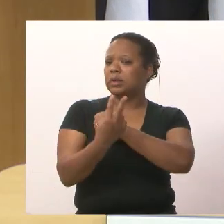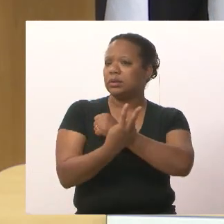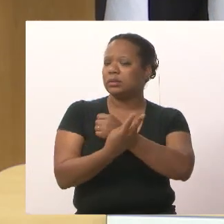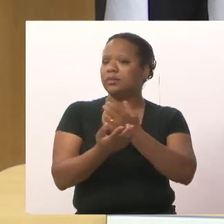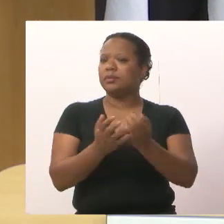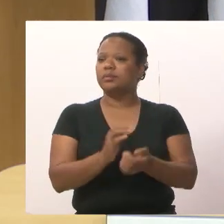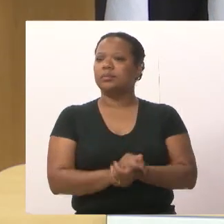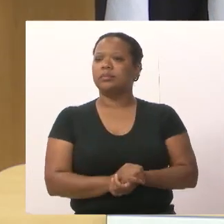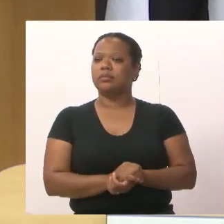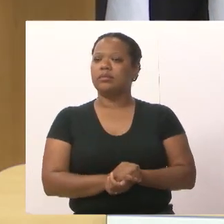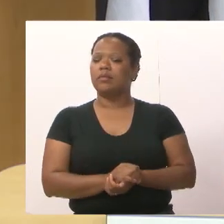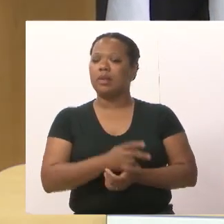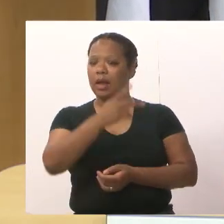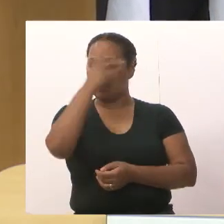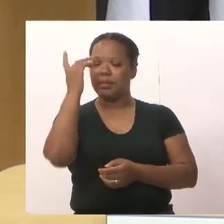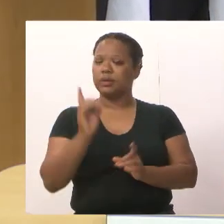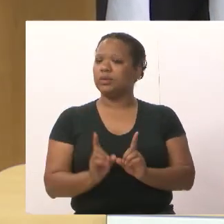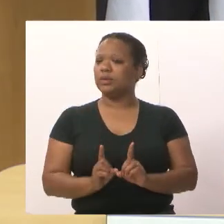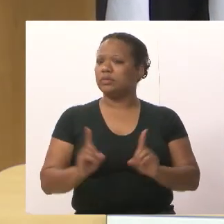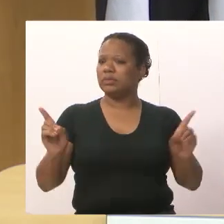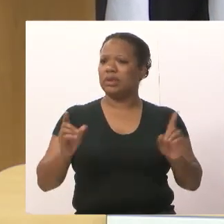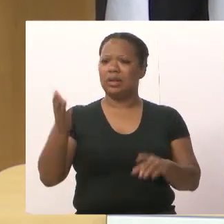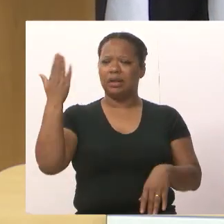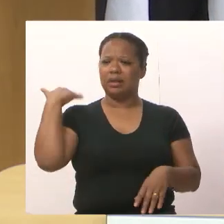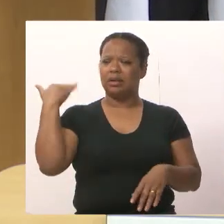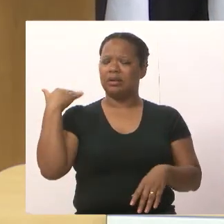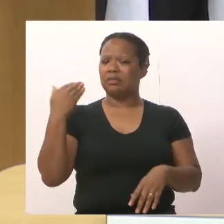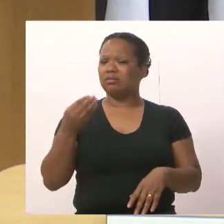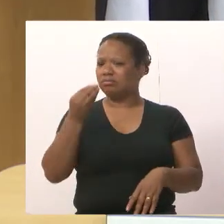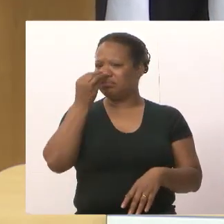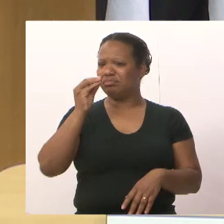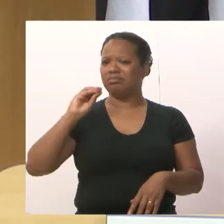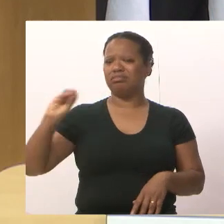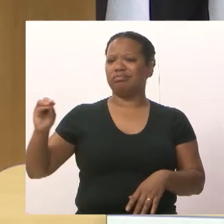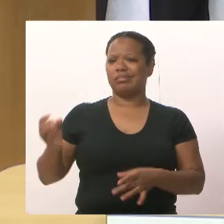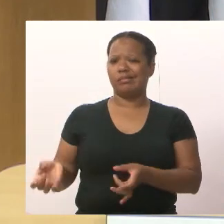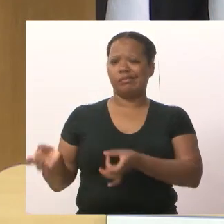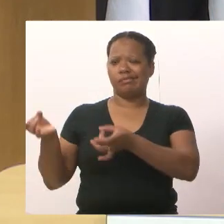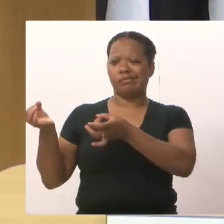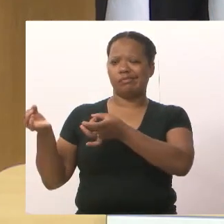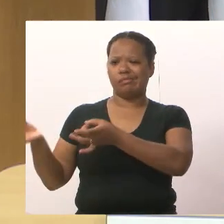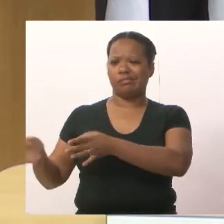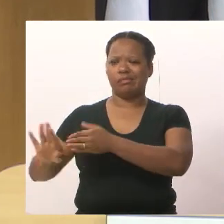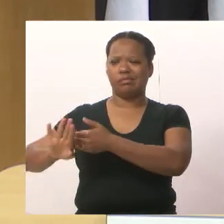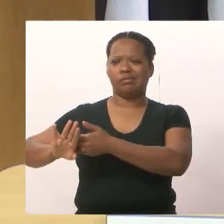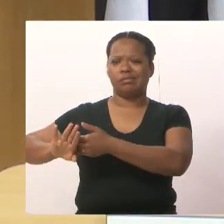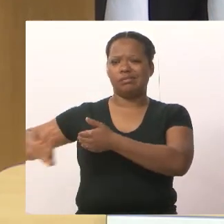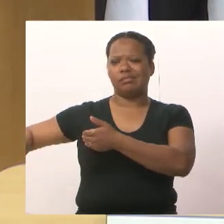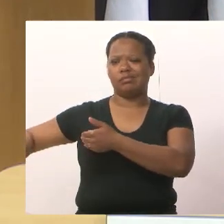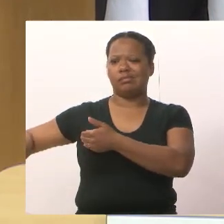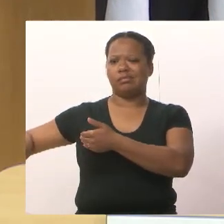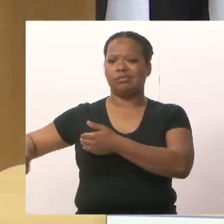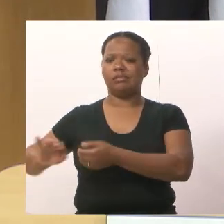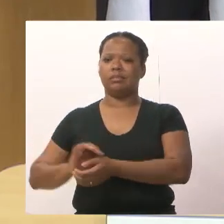Mas a pessoa com deficiência nessa época, ela já era deixada à margem, já era excluída.